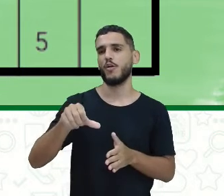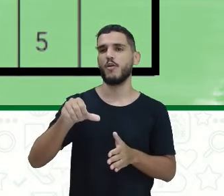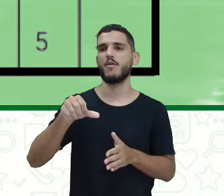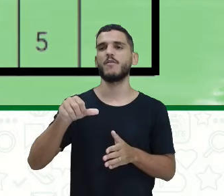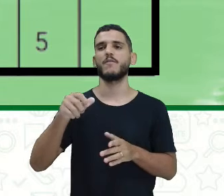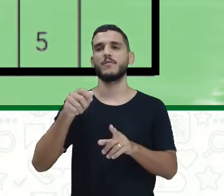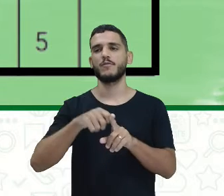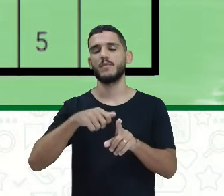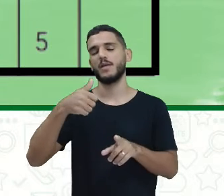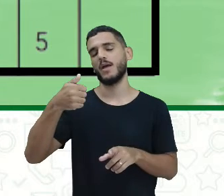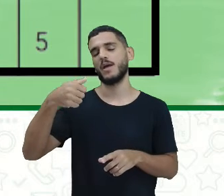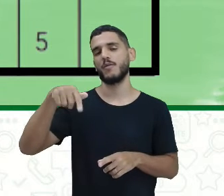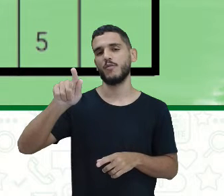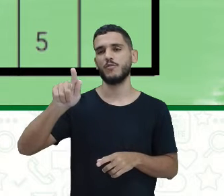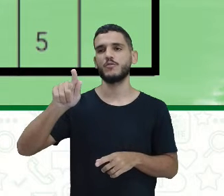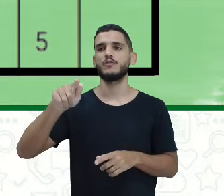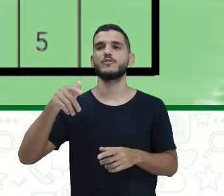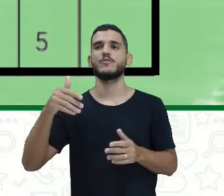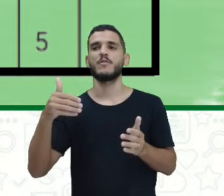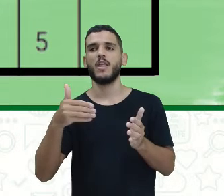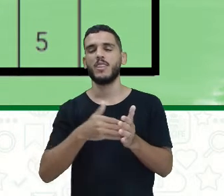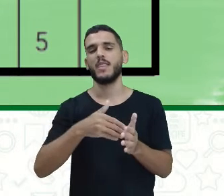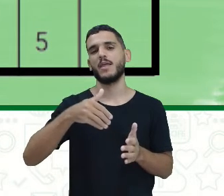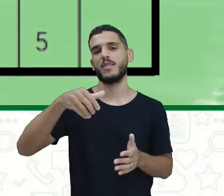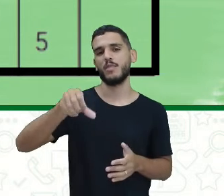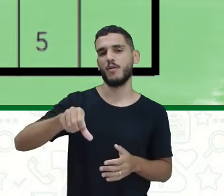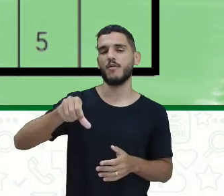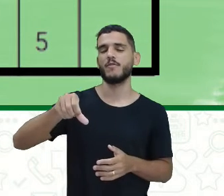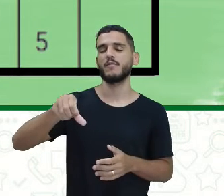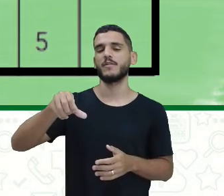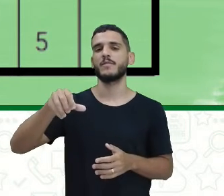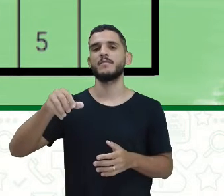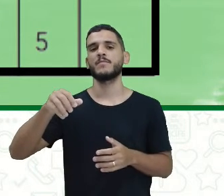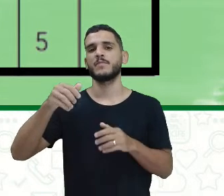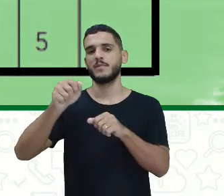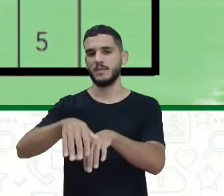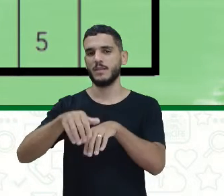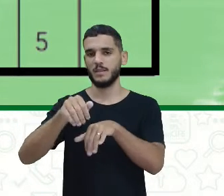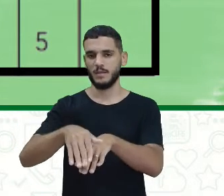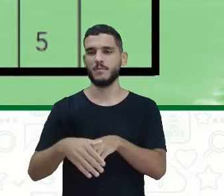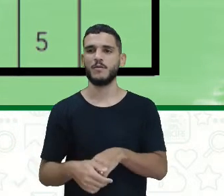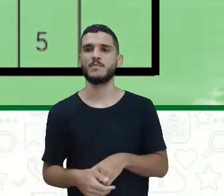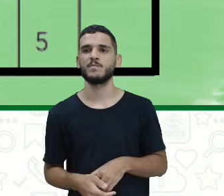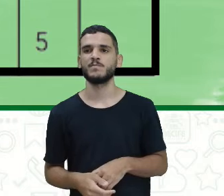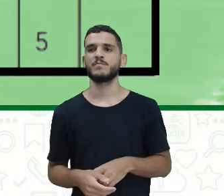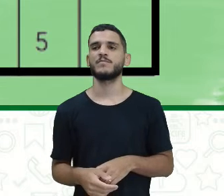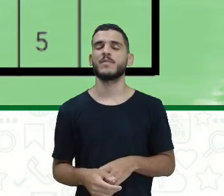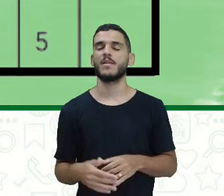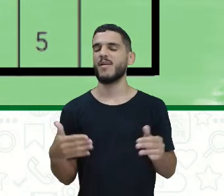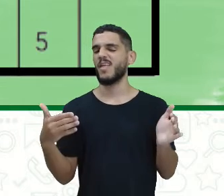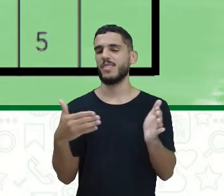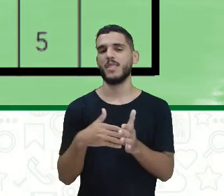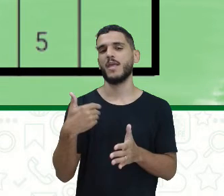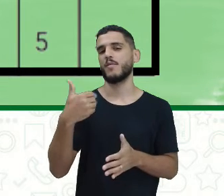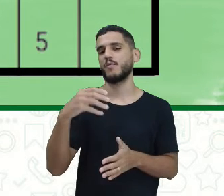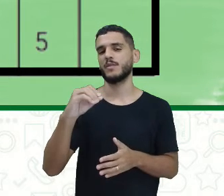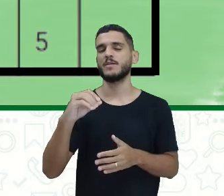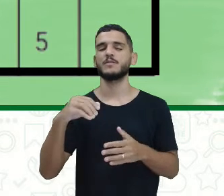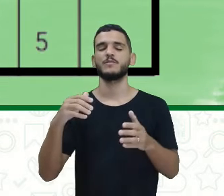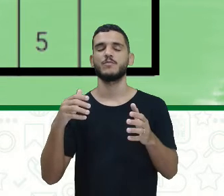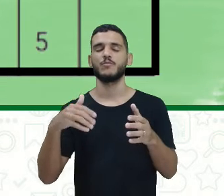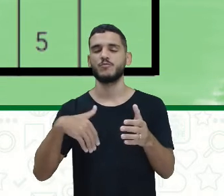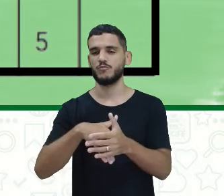primeiro jogo, o segundo, o terceiro, o quarto, o quinto, o sexto, fui até o 10º jogo,